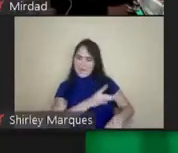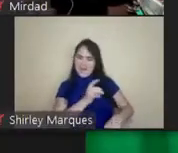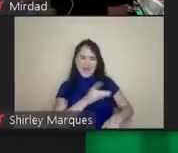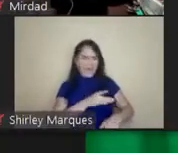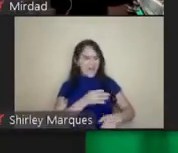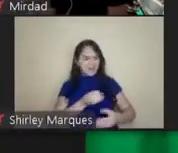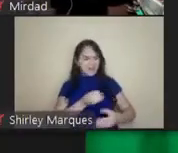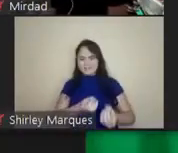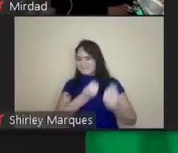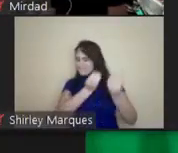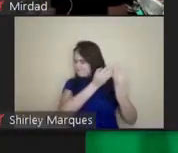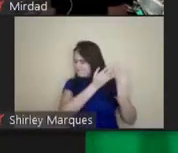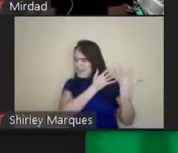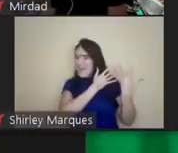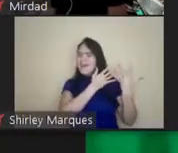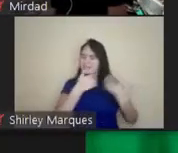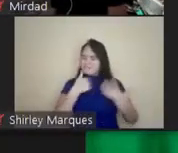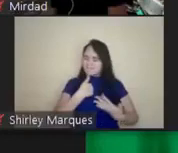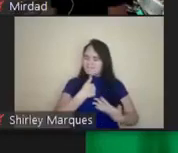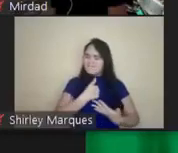dedos comidos por